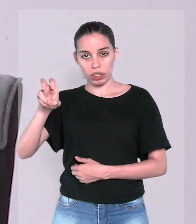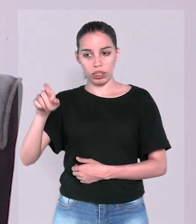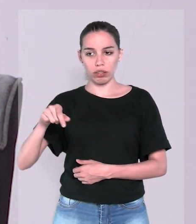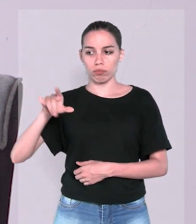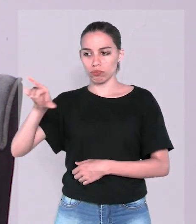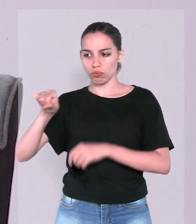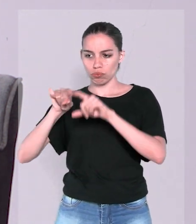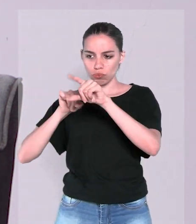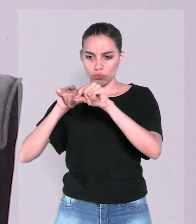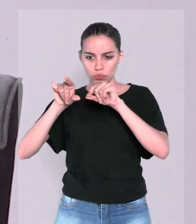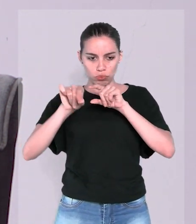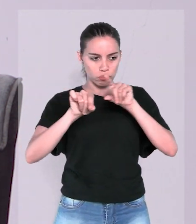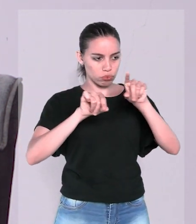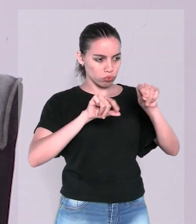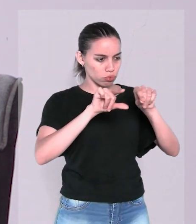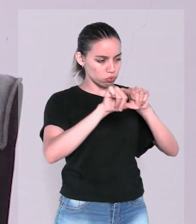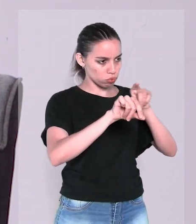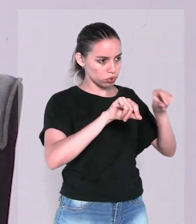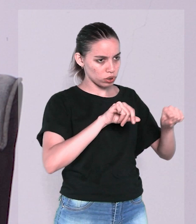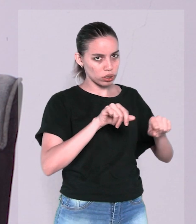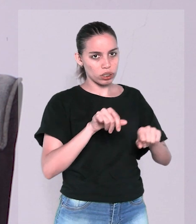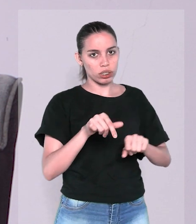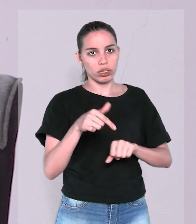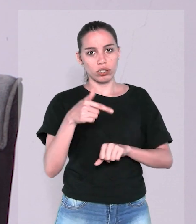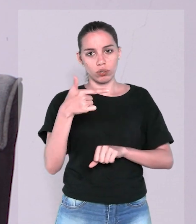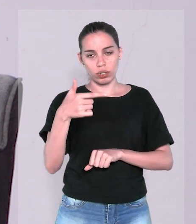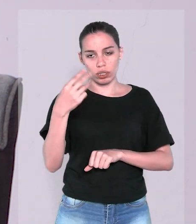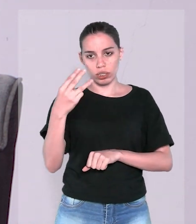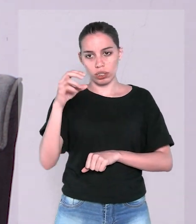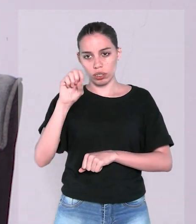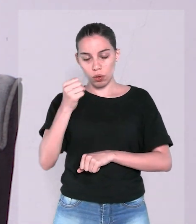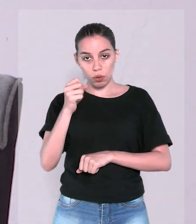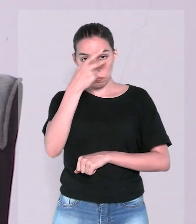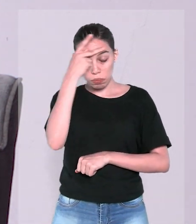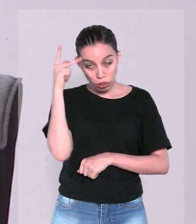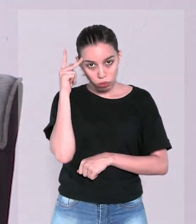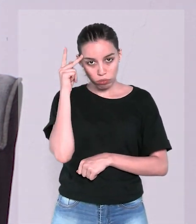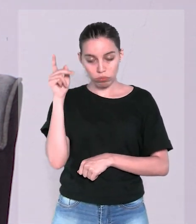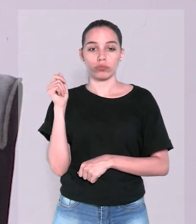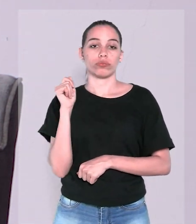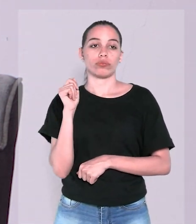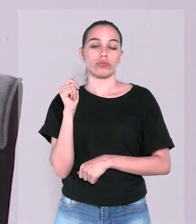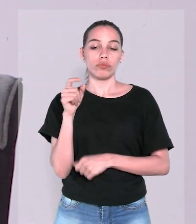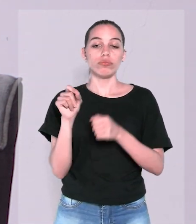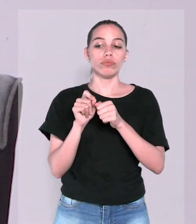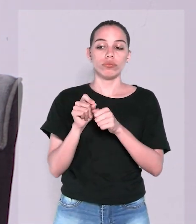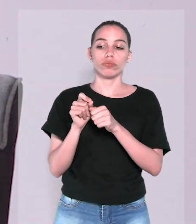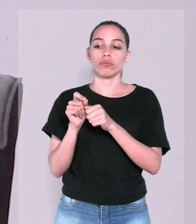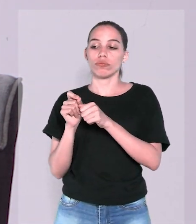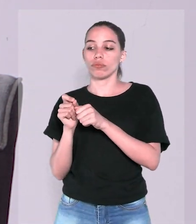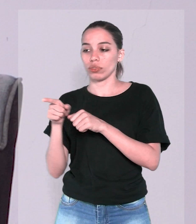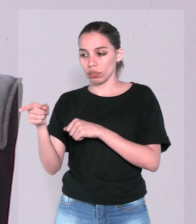ficar perto delas. Então, dessas 3.115 pessoas, eu recortei